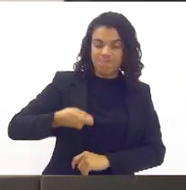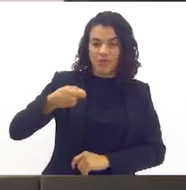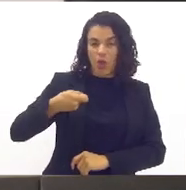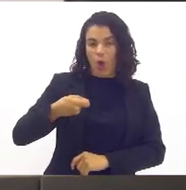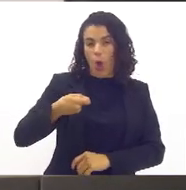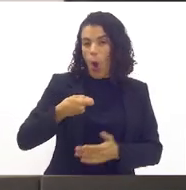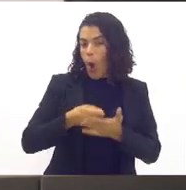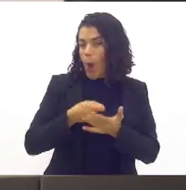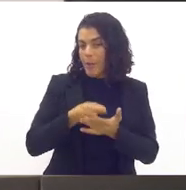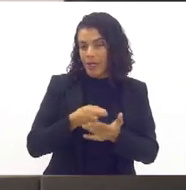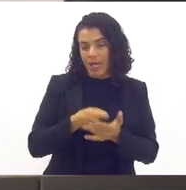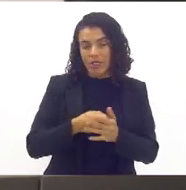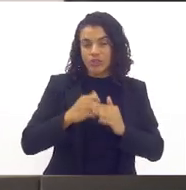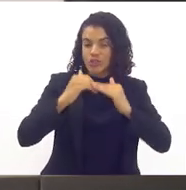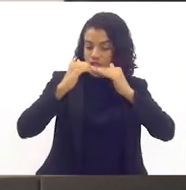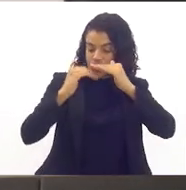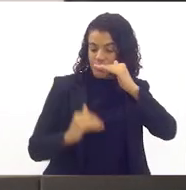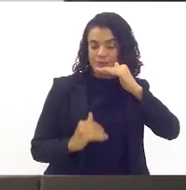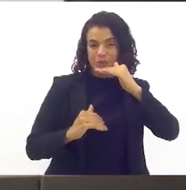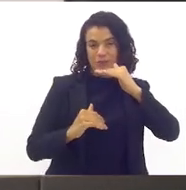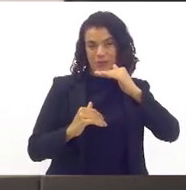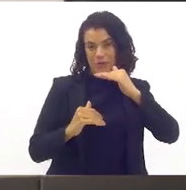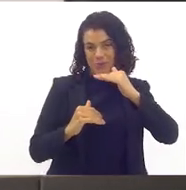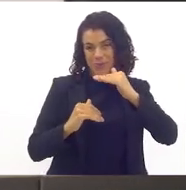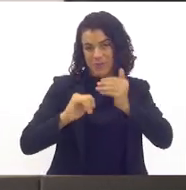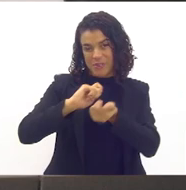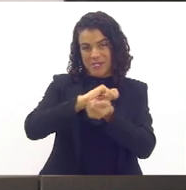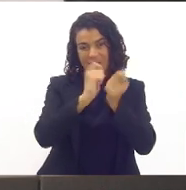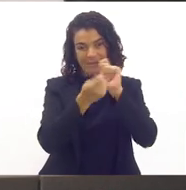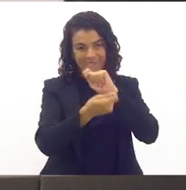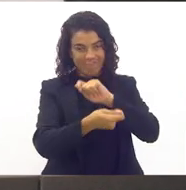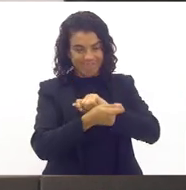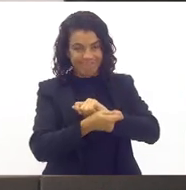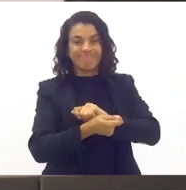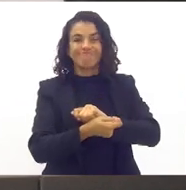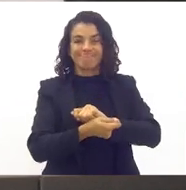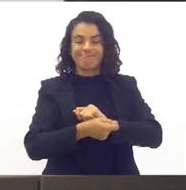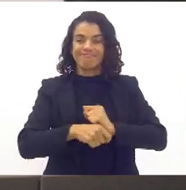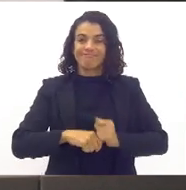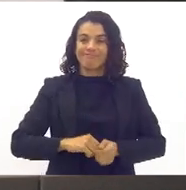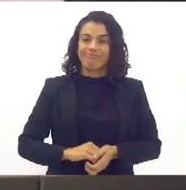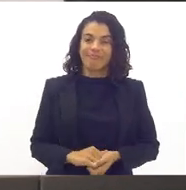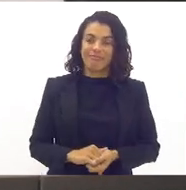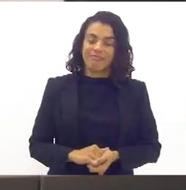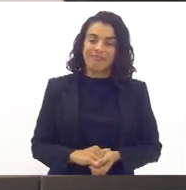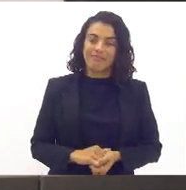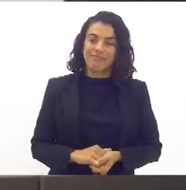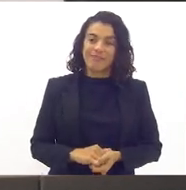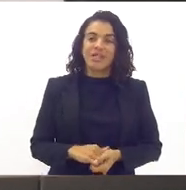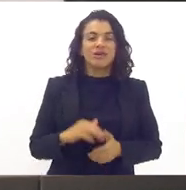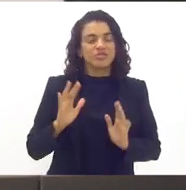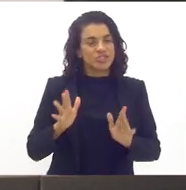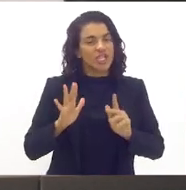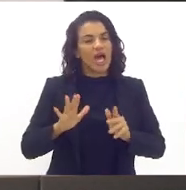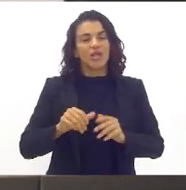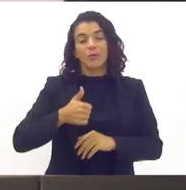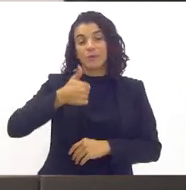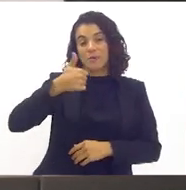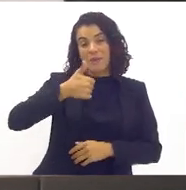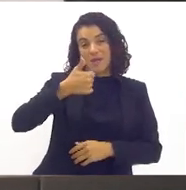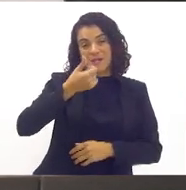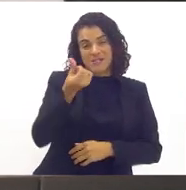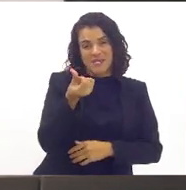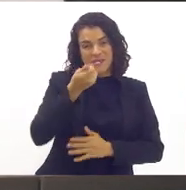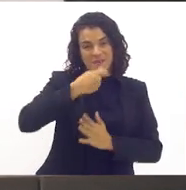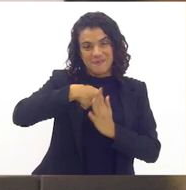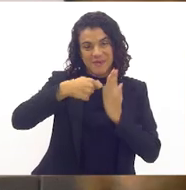quadrimestres seguintes em um terço e dois terços, reenquadrar as contas de despesa, e a gente já fez isso no primeiro semestre.